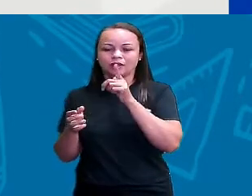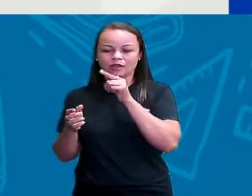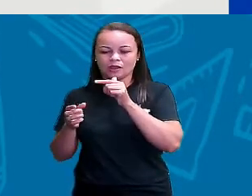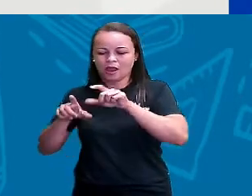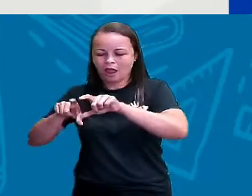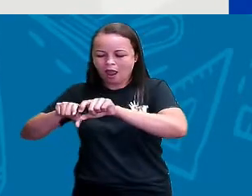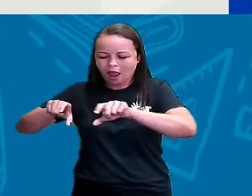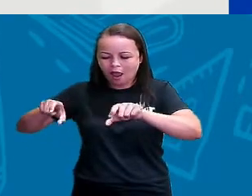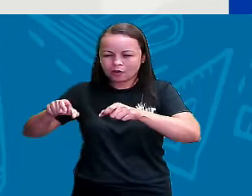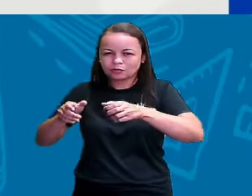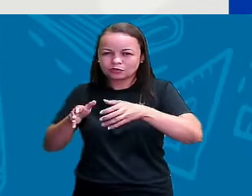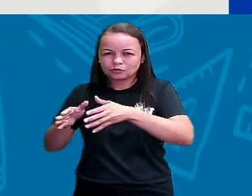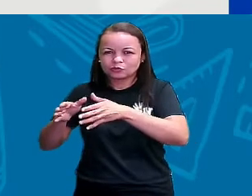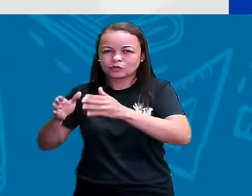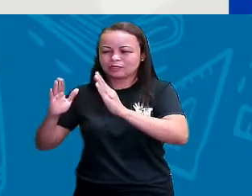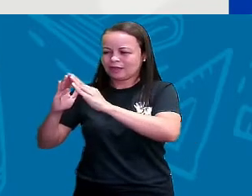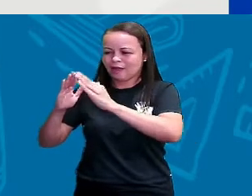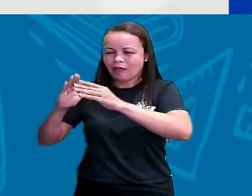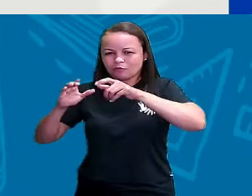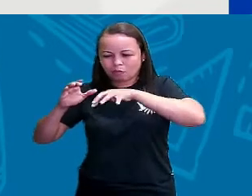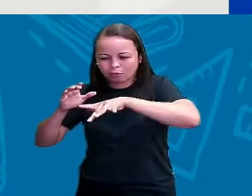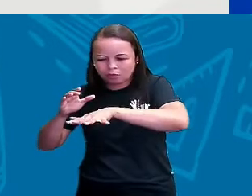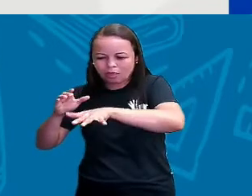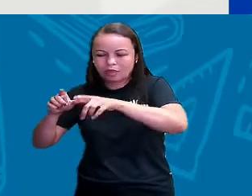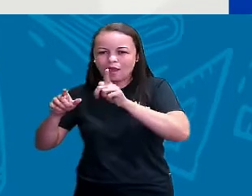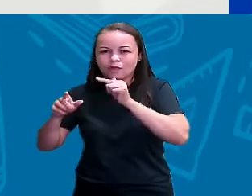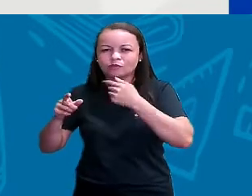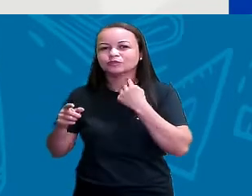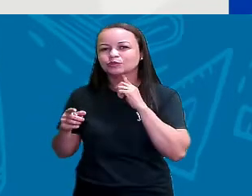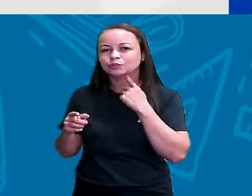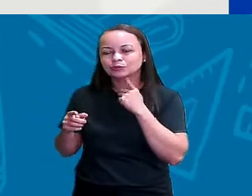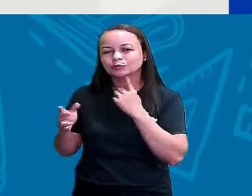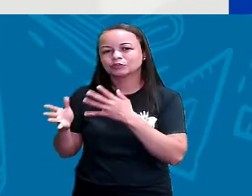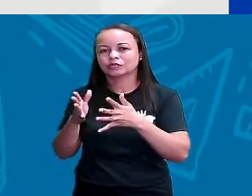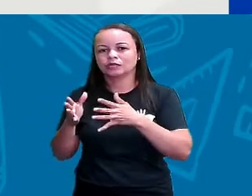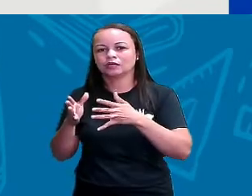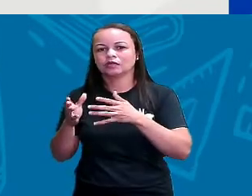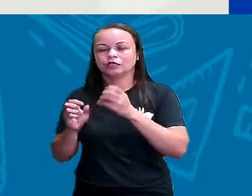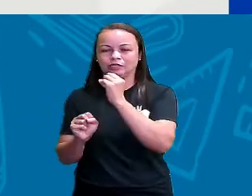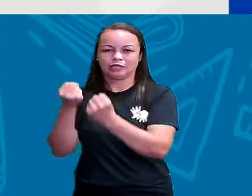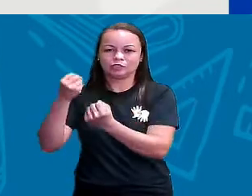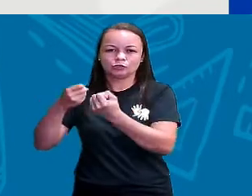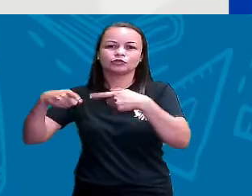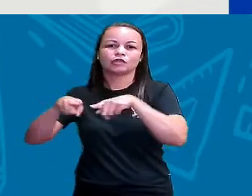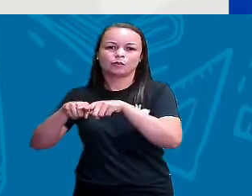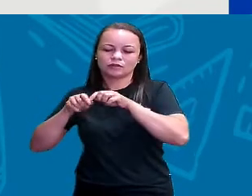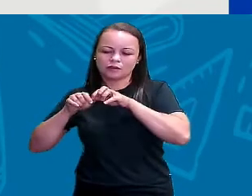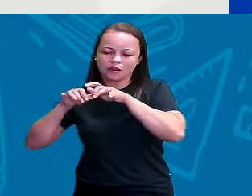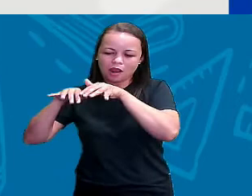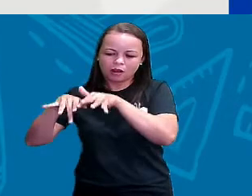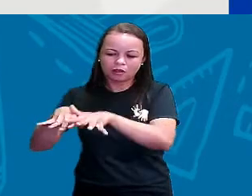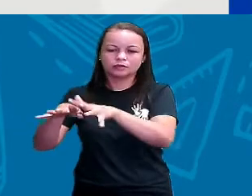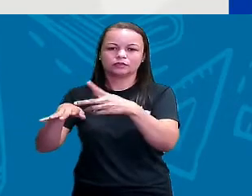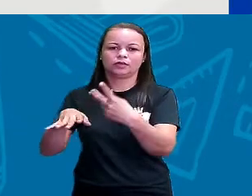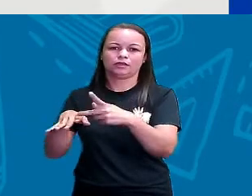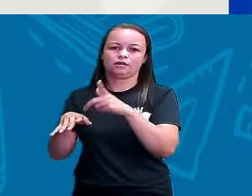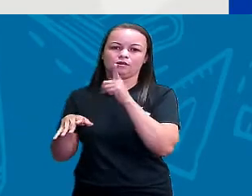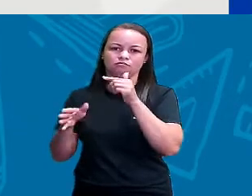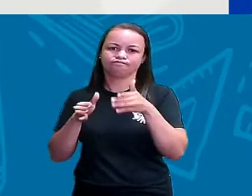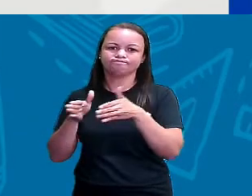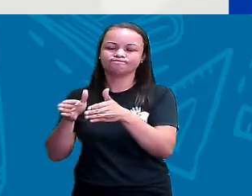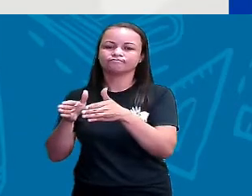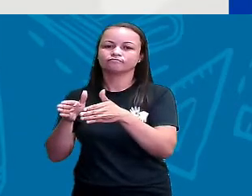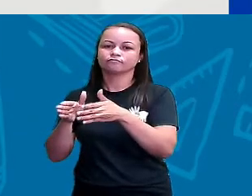de residência, né? Esgoto doméstico, esgoto das indústrias, foi lançado ali diretamente naquele rio e